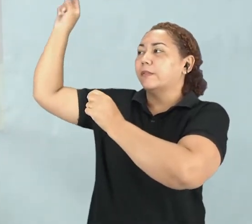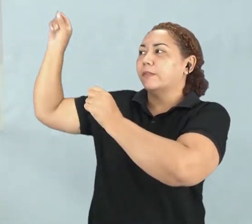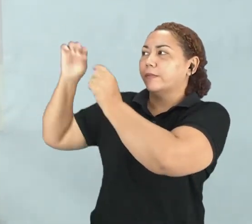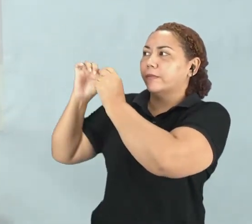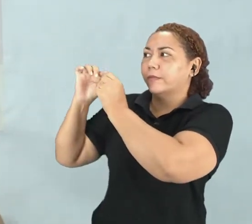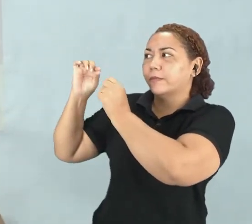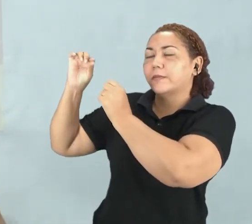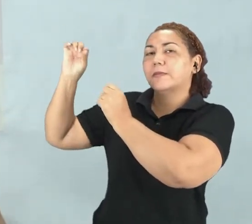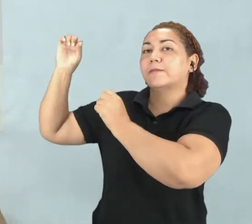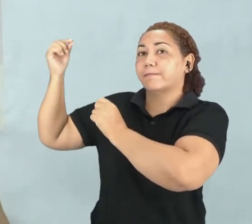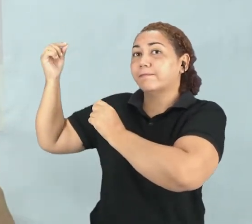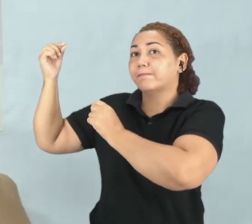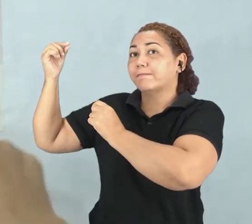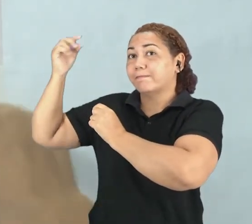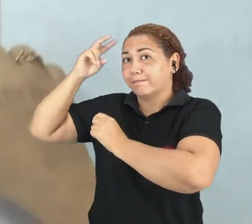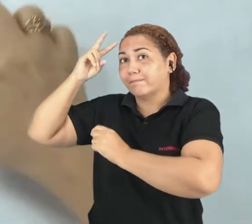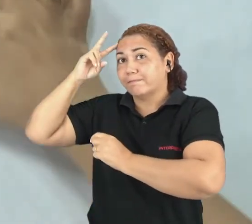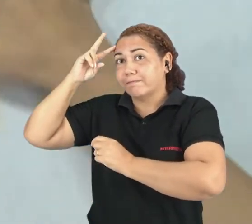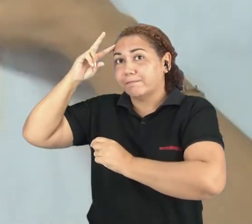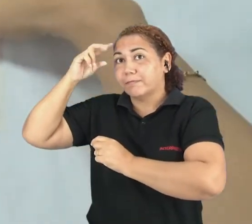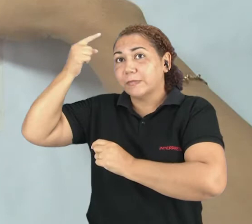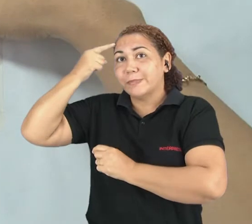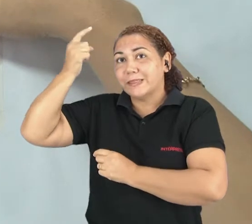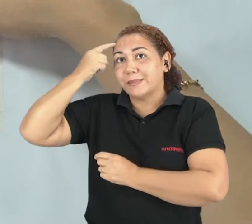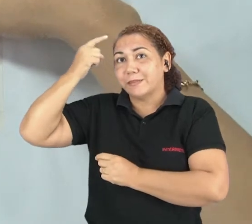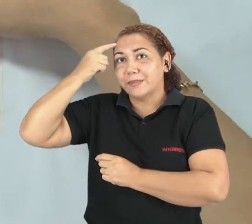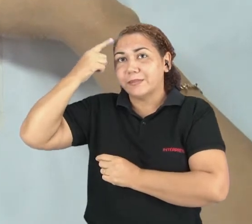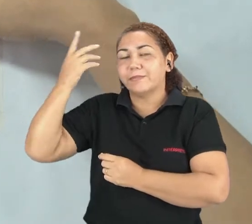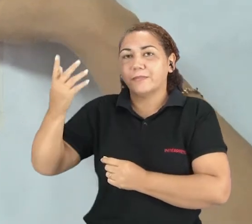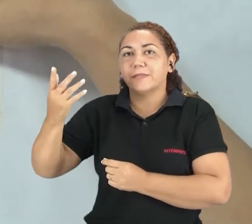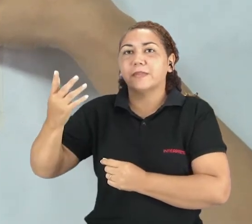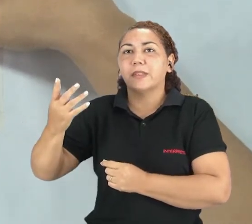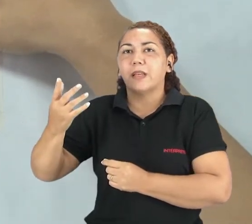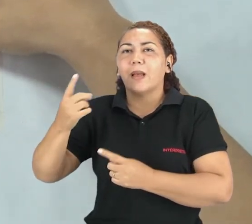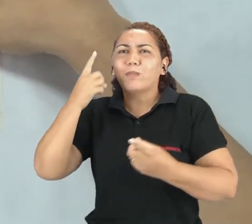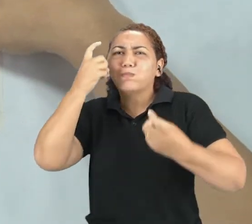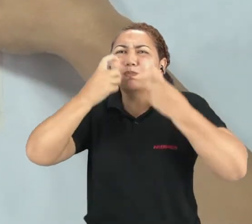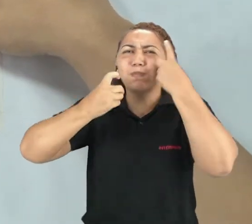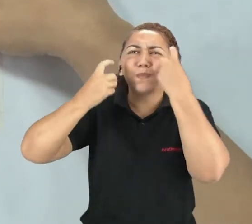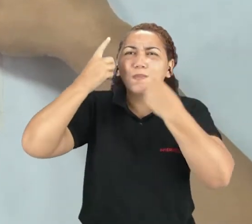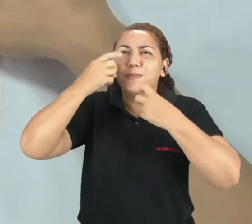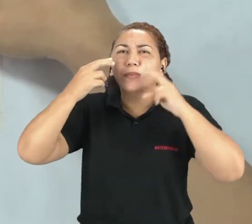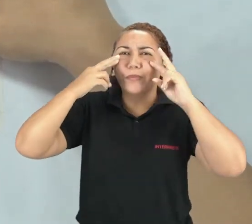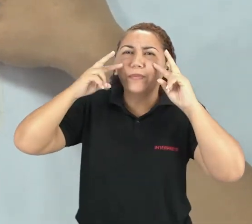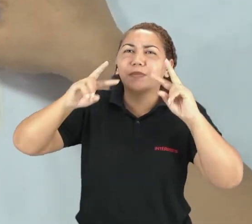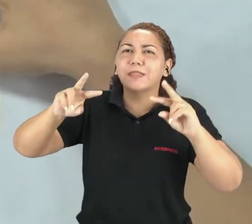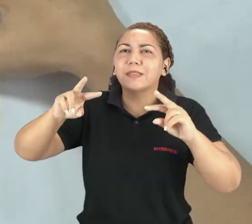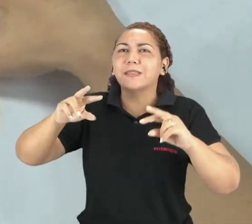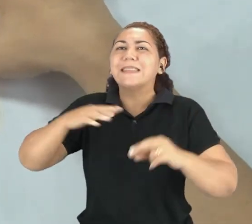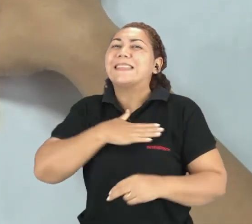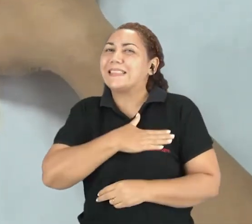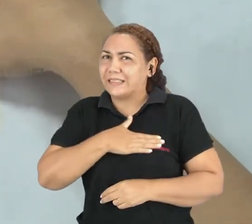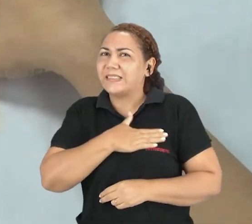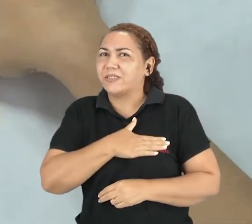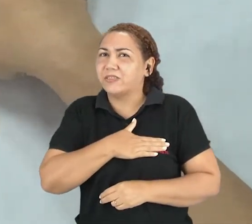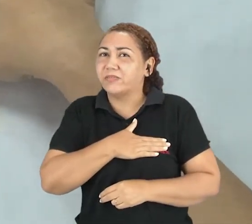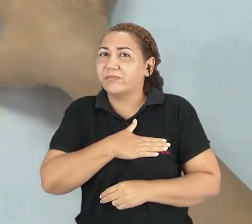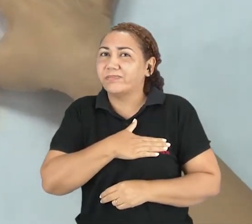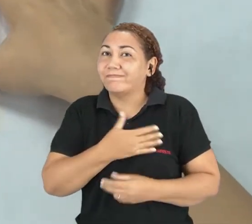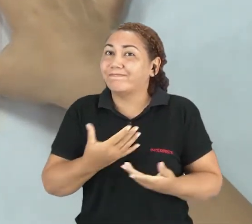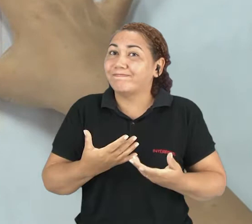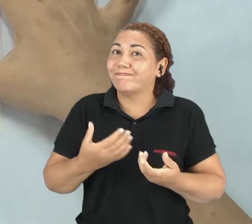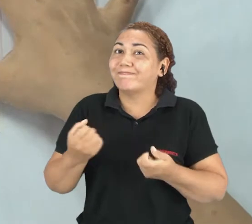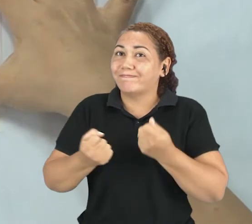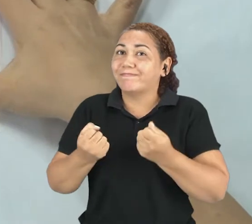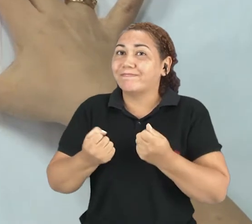carrinho. Então, analisando a imagem, olha a expressão facial, olha o olhar dele. Será que ele gostou desse carrinho? E